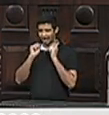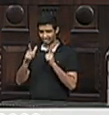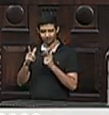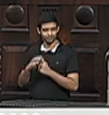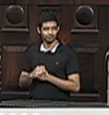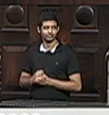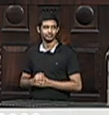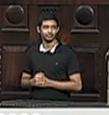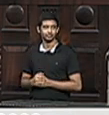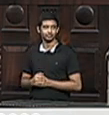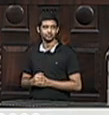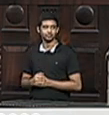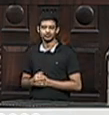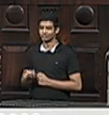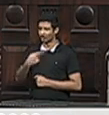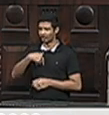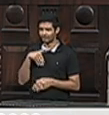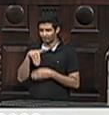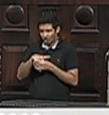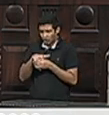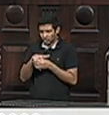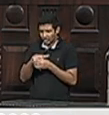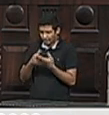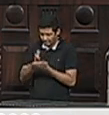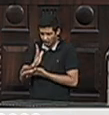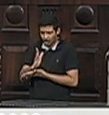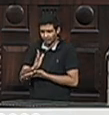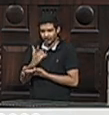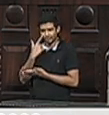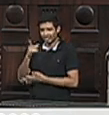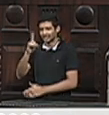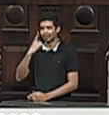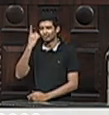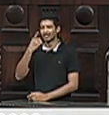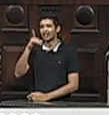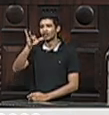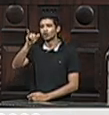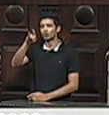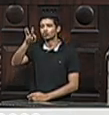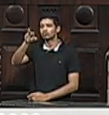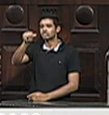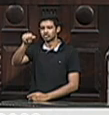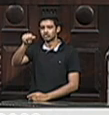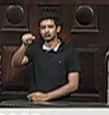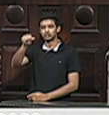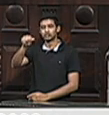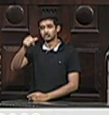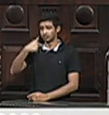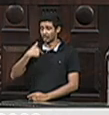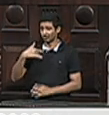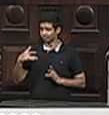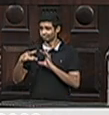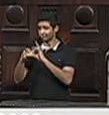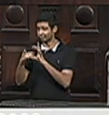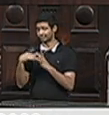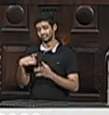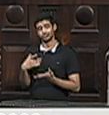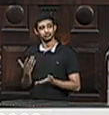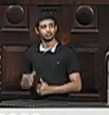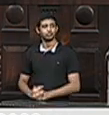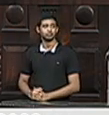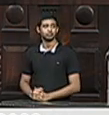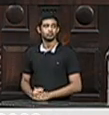emendar, ouvir as representações e garantir a legitimidade da representação nesse Conselho. E também entendo, senhor